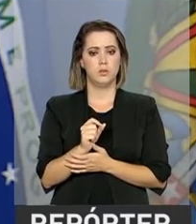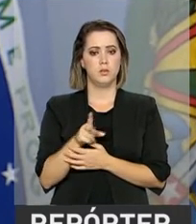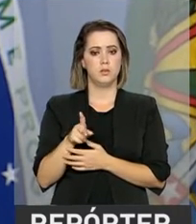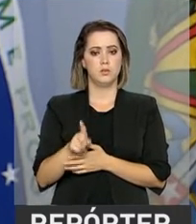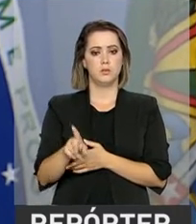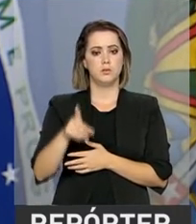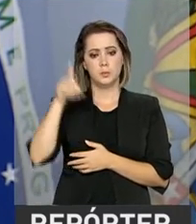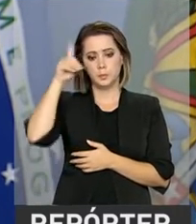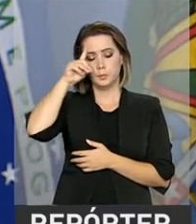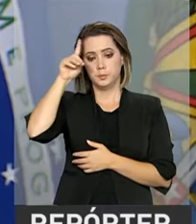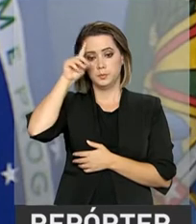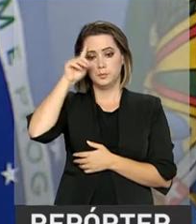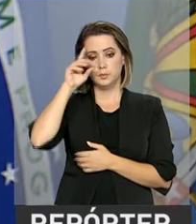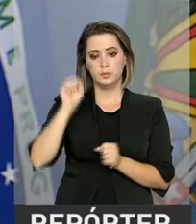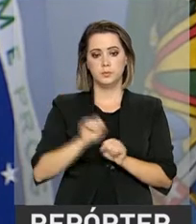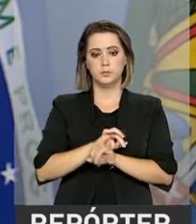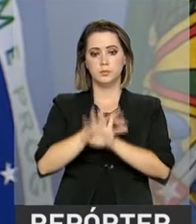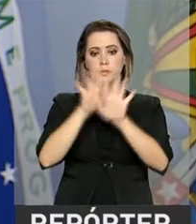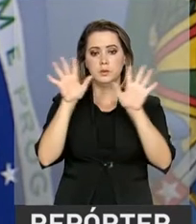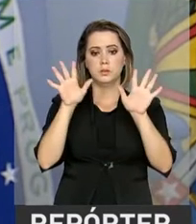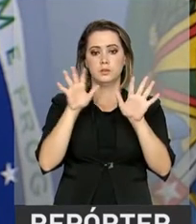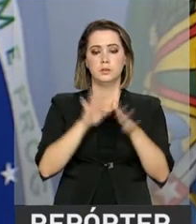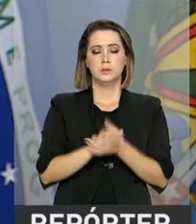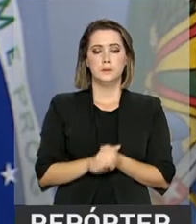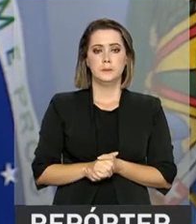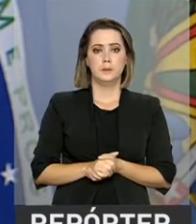dia mais claros, né?